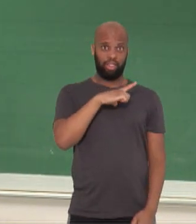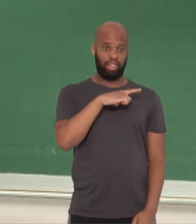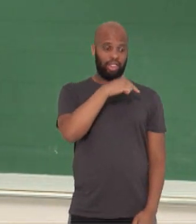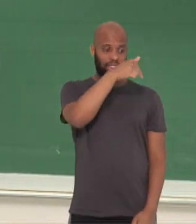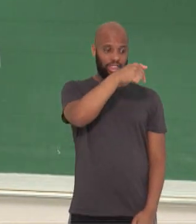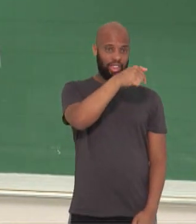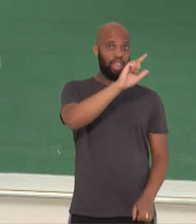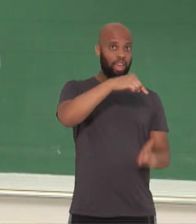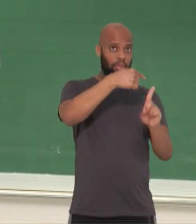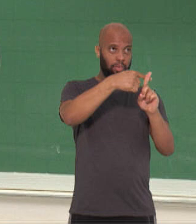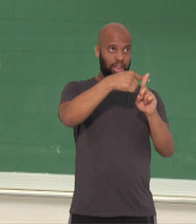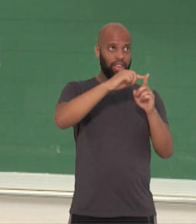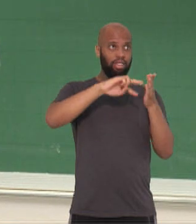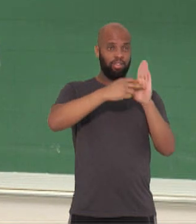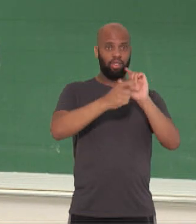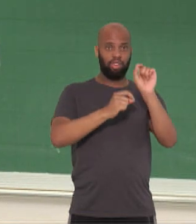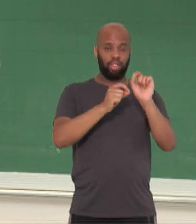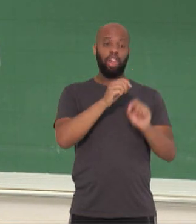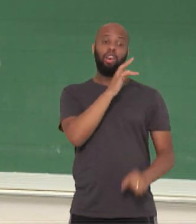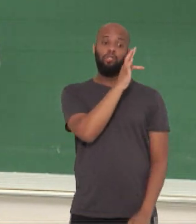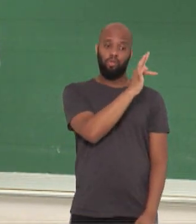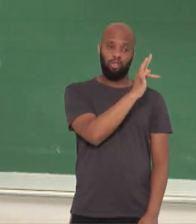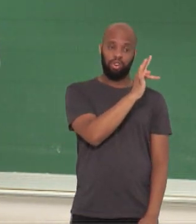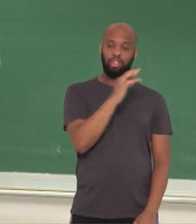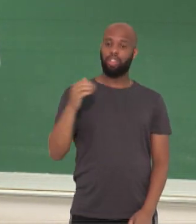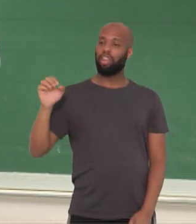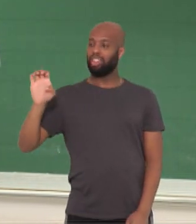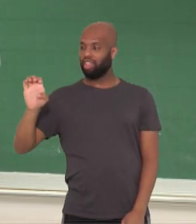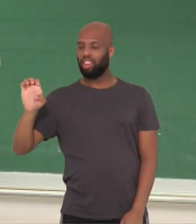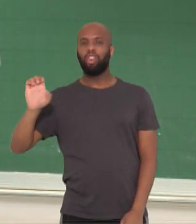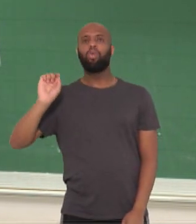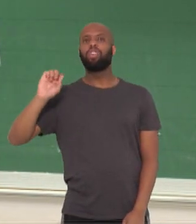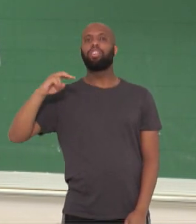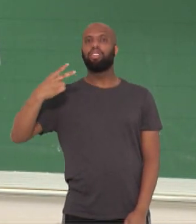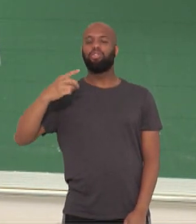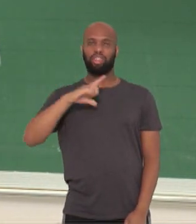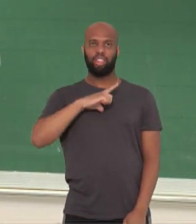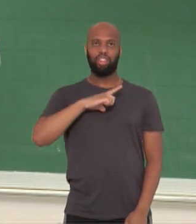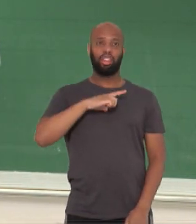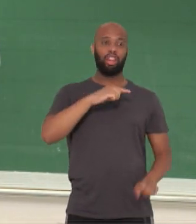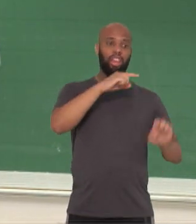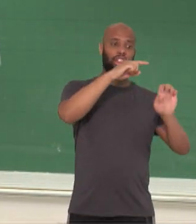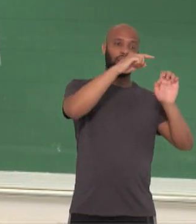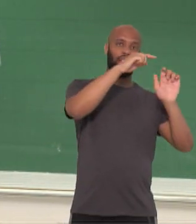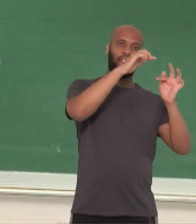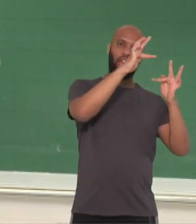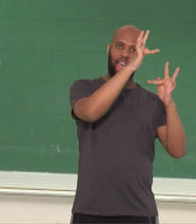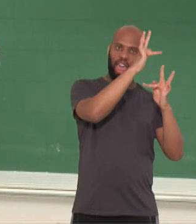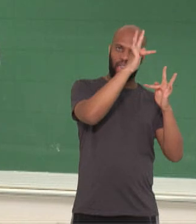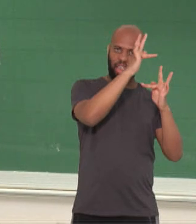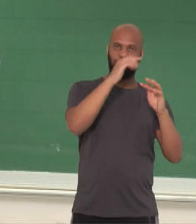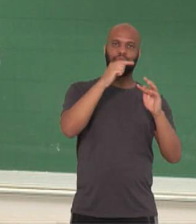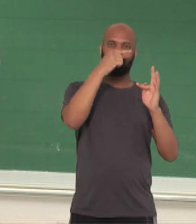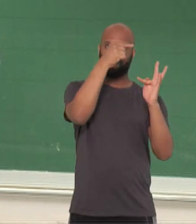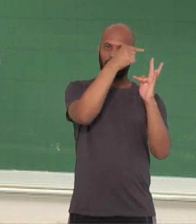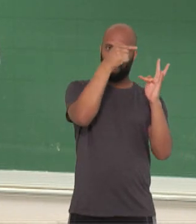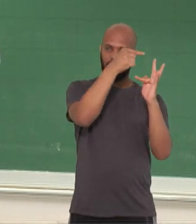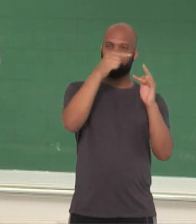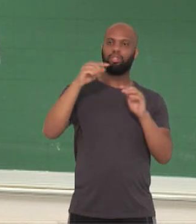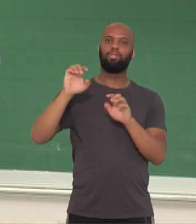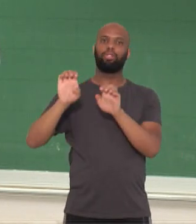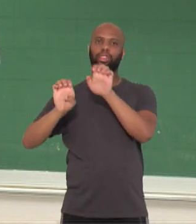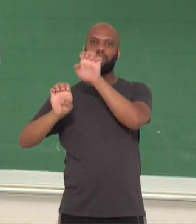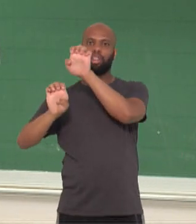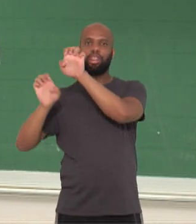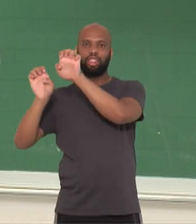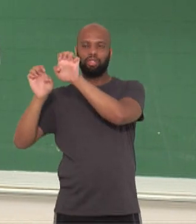positiva, força e campo elétrico, os vetores força e campo elétrico vão ter o mesmo sentido. Então